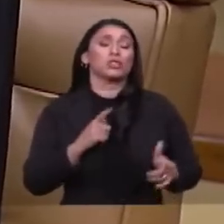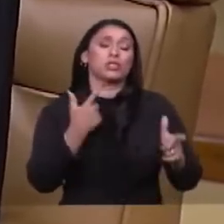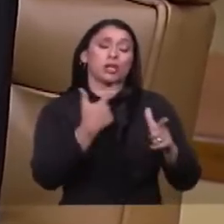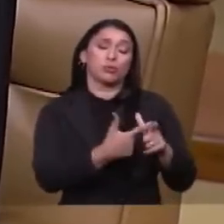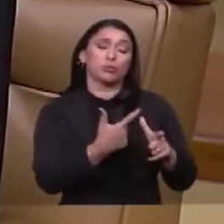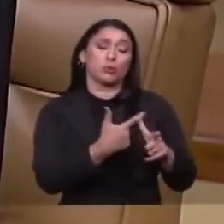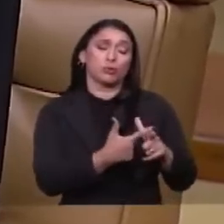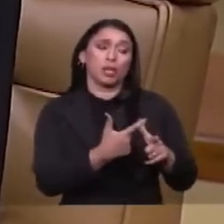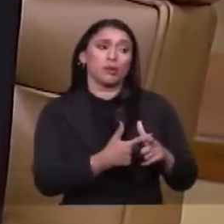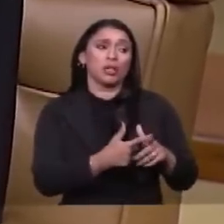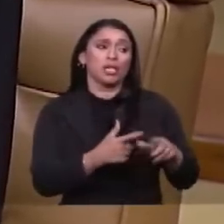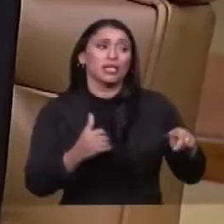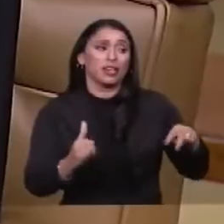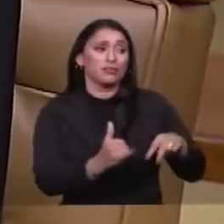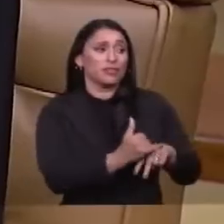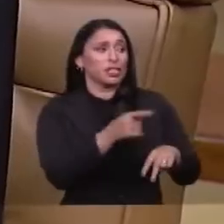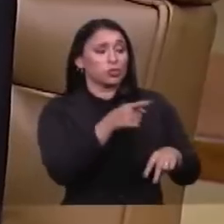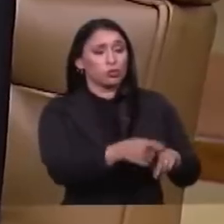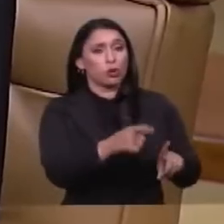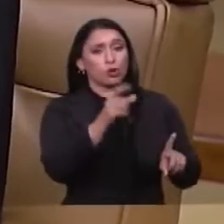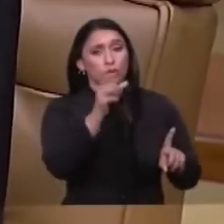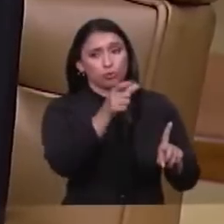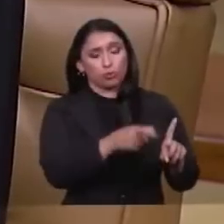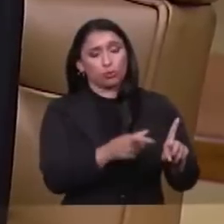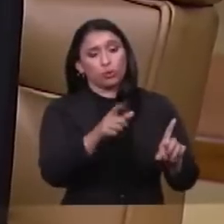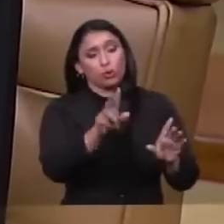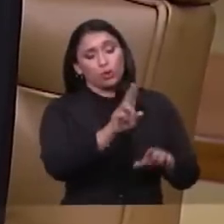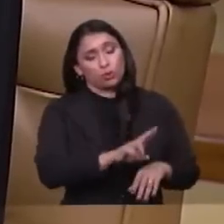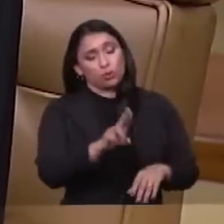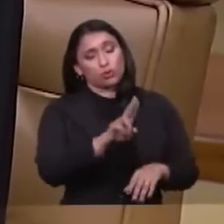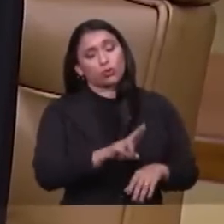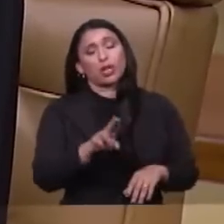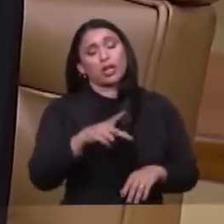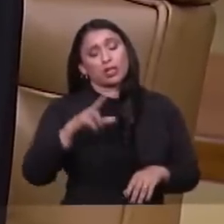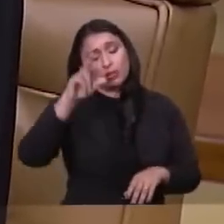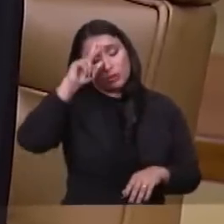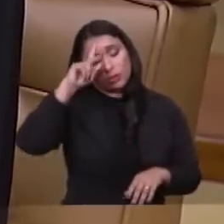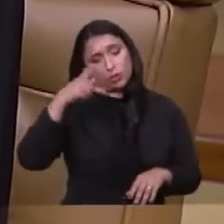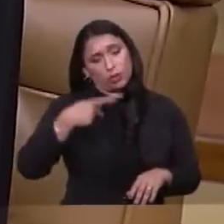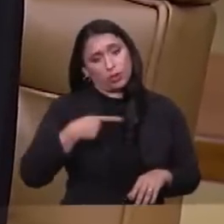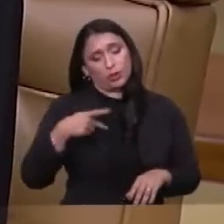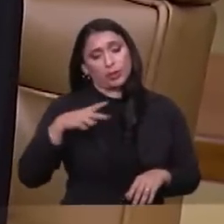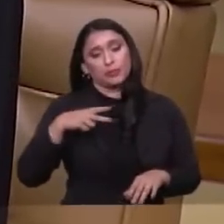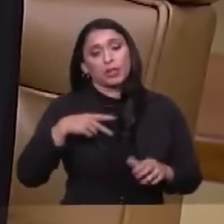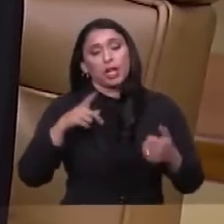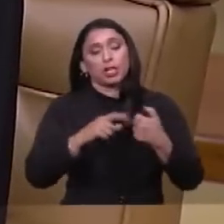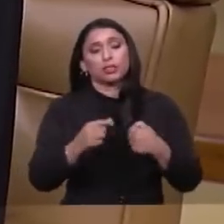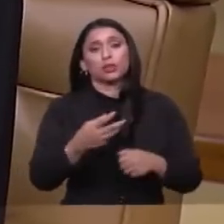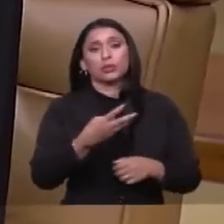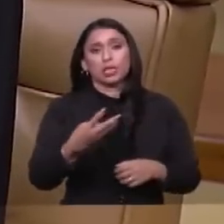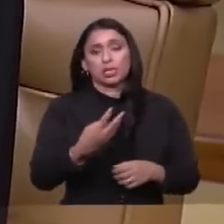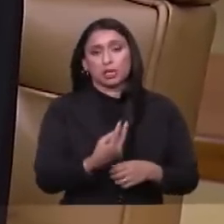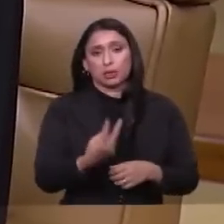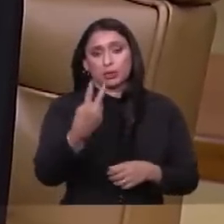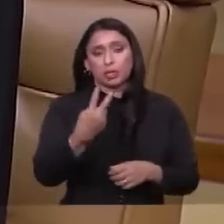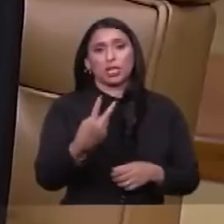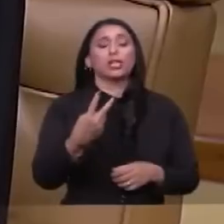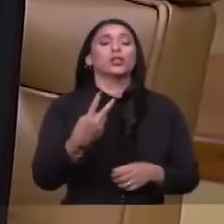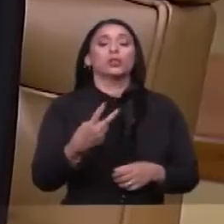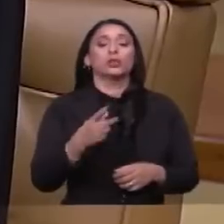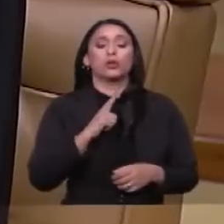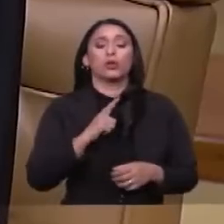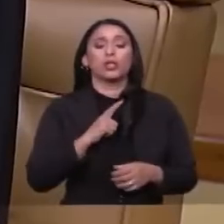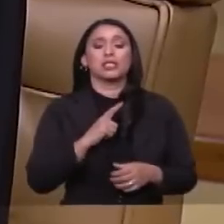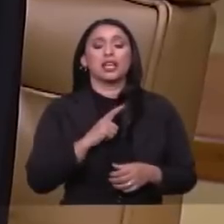usuário. De outro lado, faz-se importante e necessário sobrelevar o disposto no artigo 3º, item 2, da Convenção